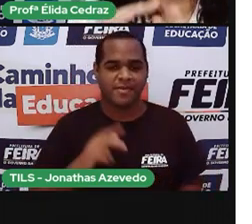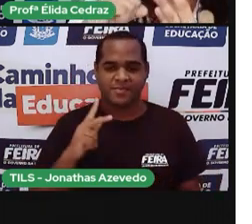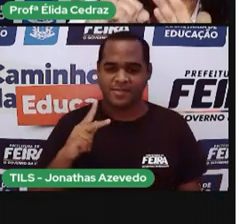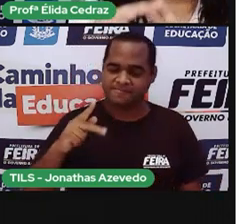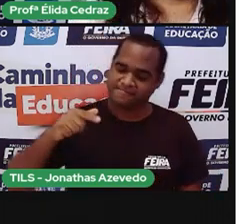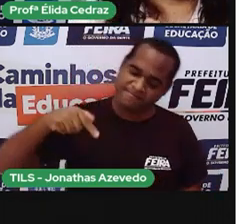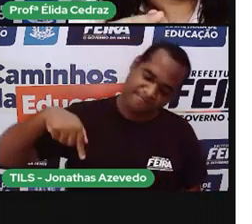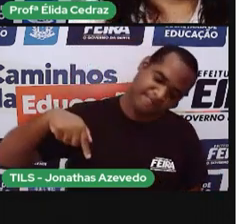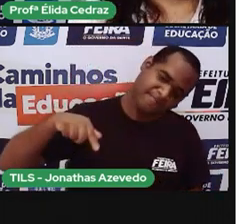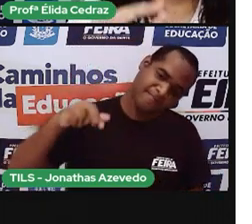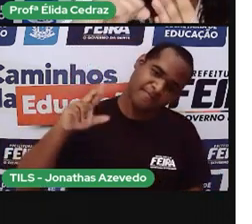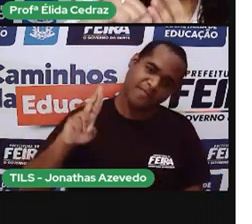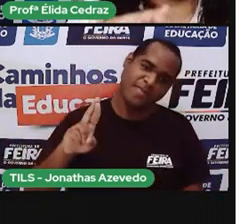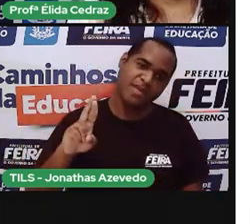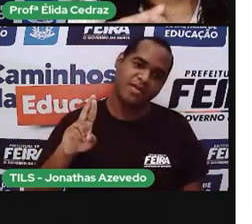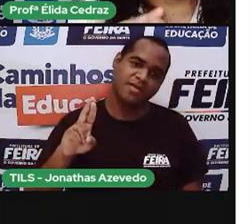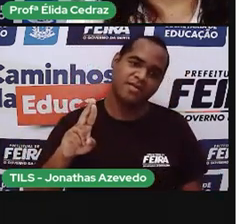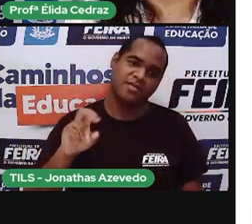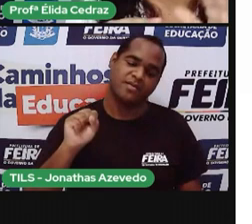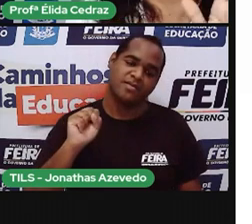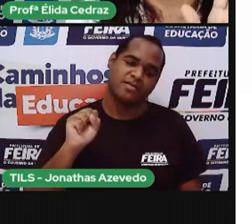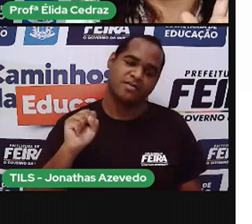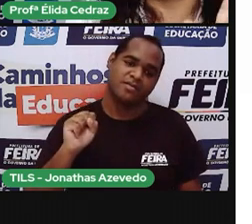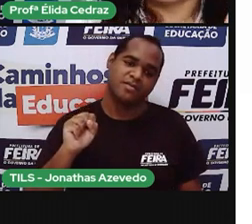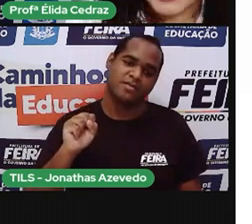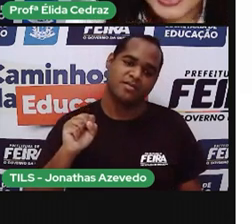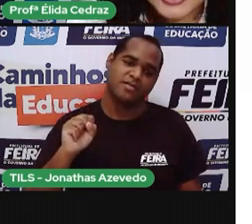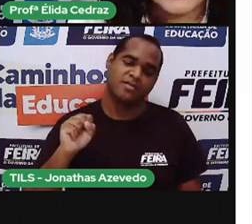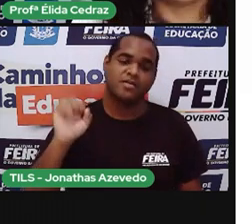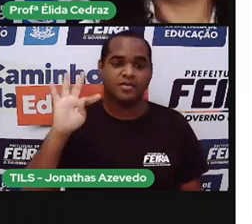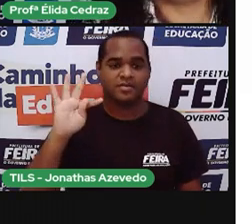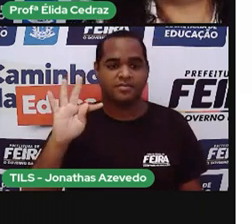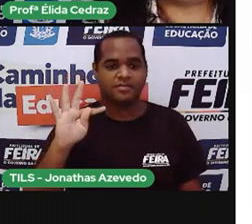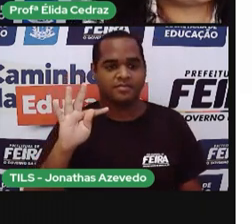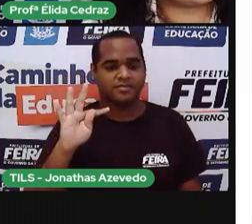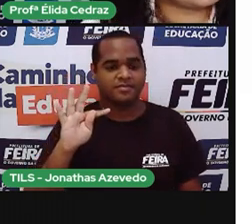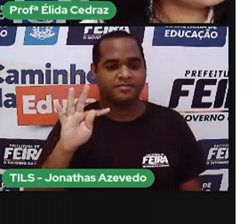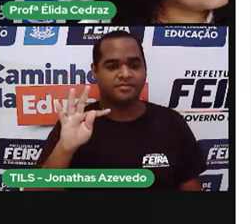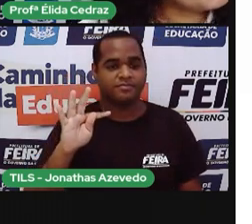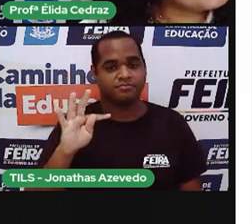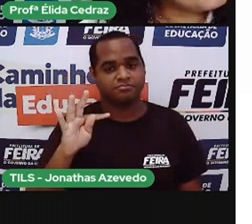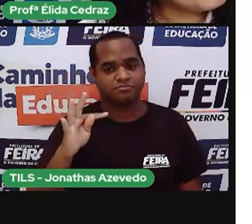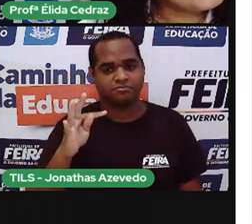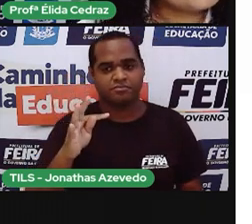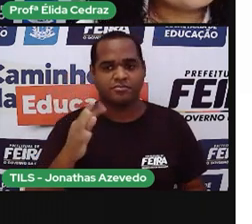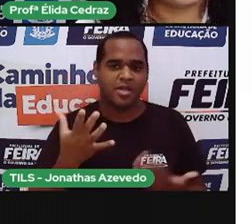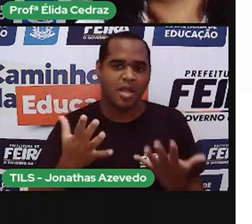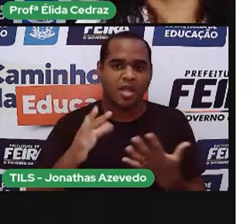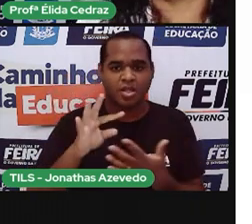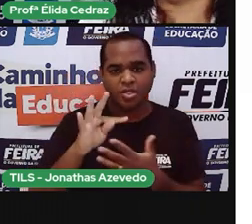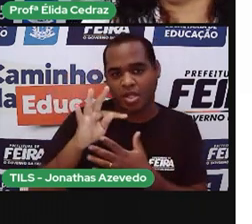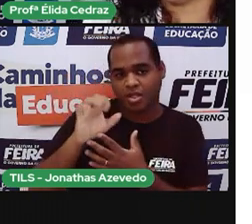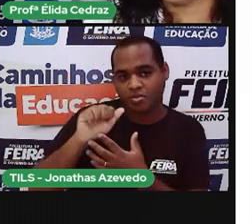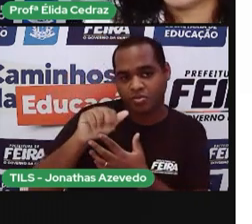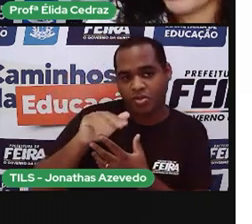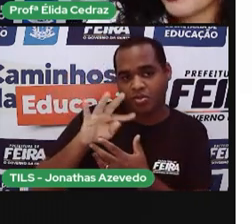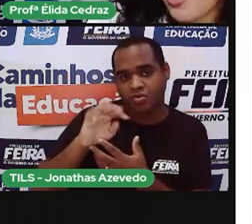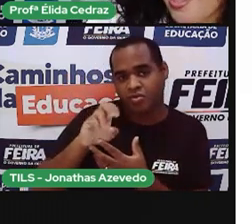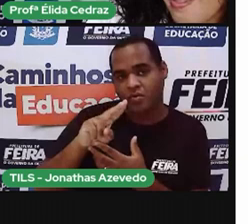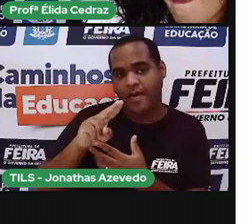Q, R, S, T. T de tatu, T